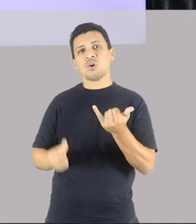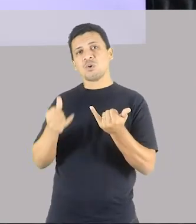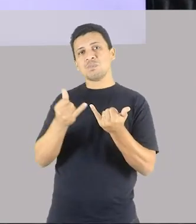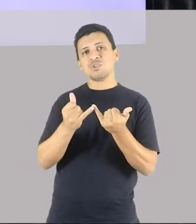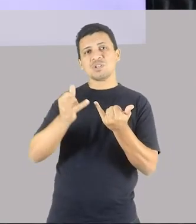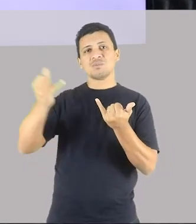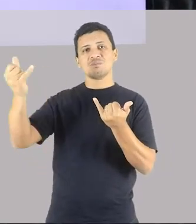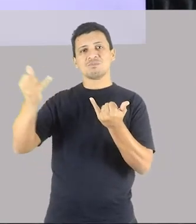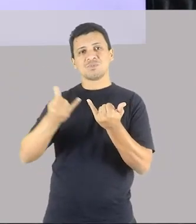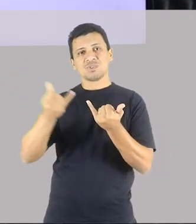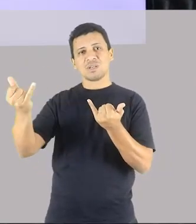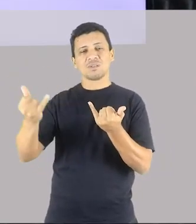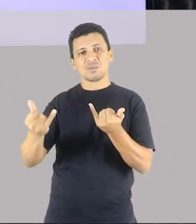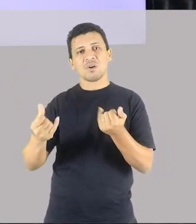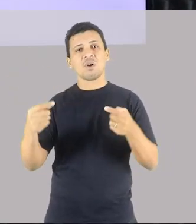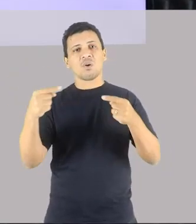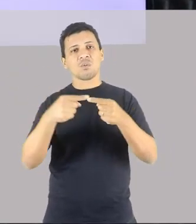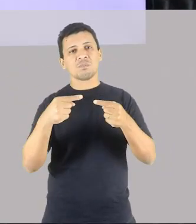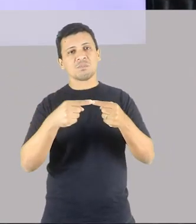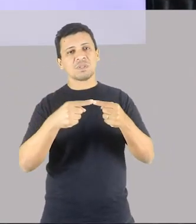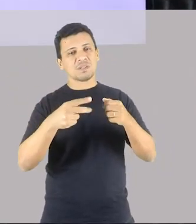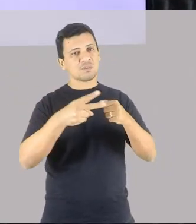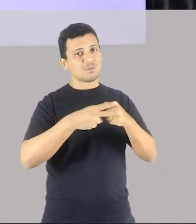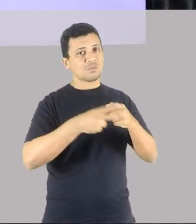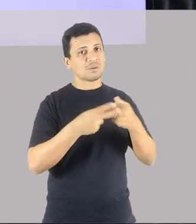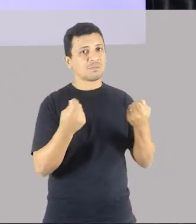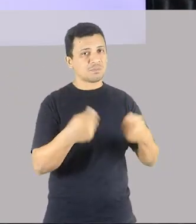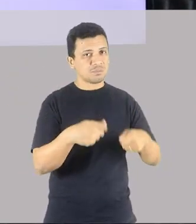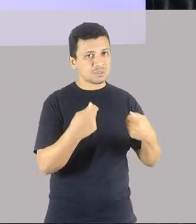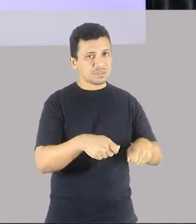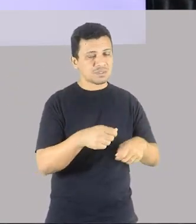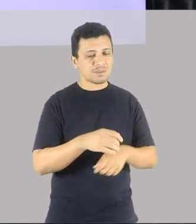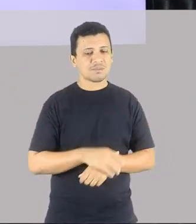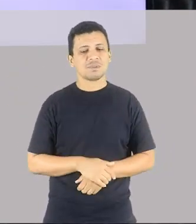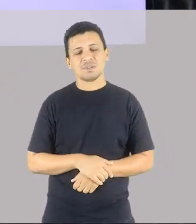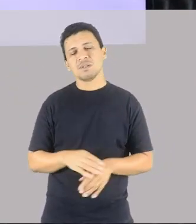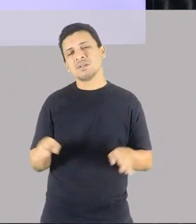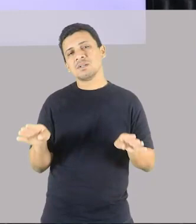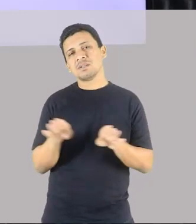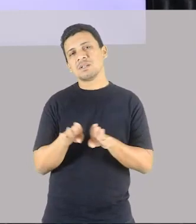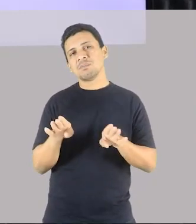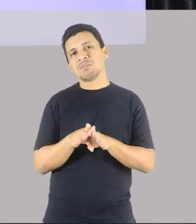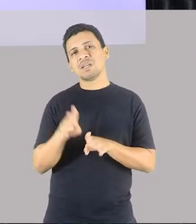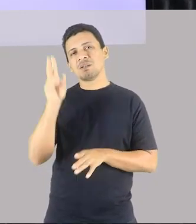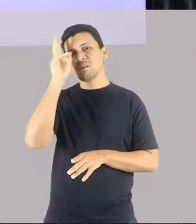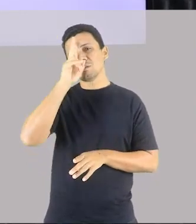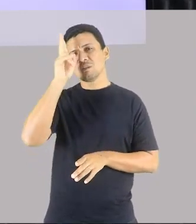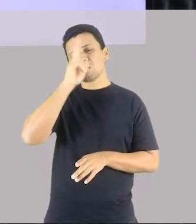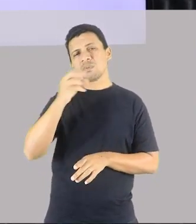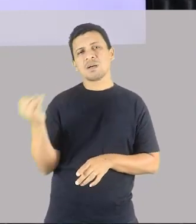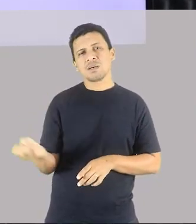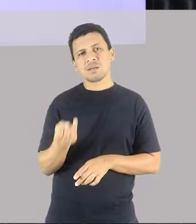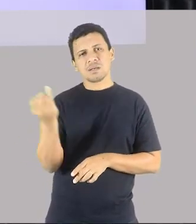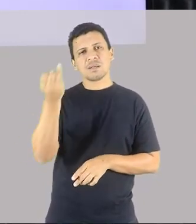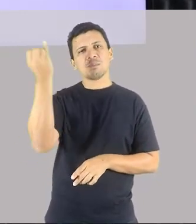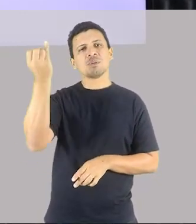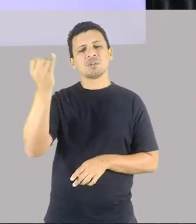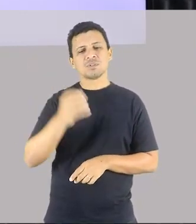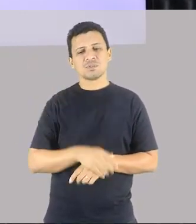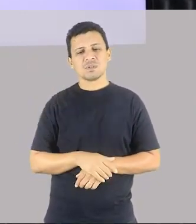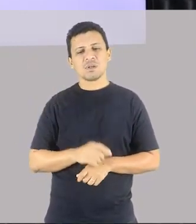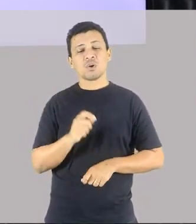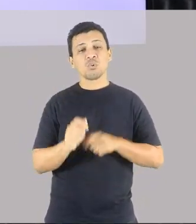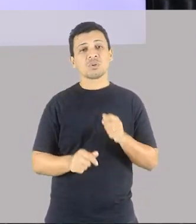verbo precisar. Não é isso? Ó, outra questão importante a lembrar sobre as orações substantivas, não esqueça, esse